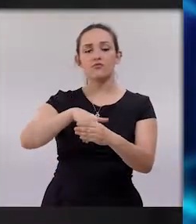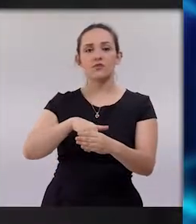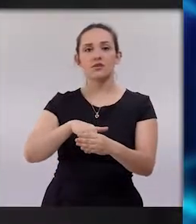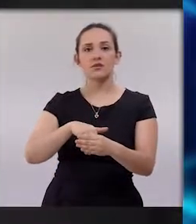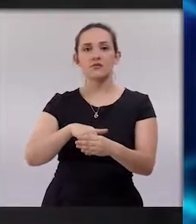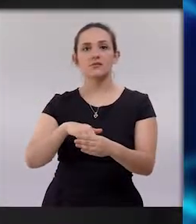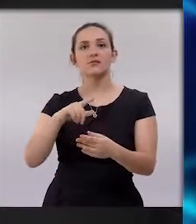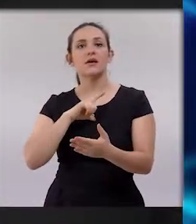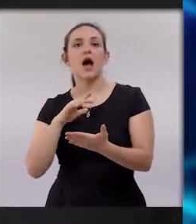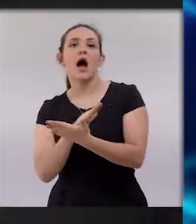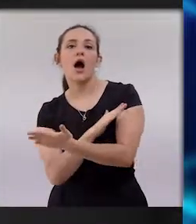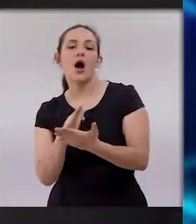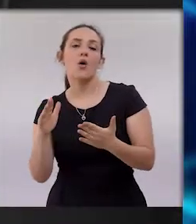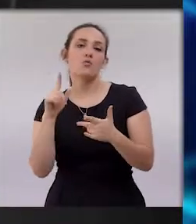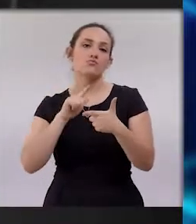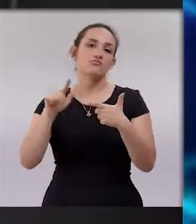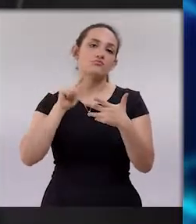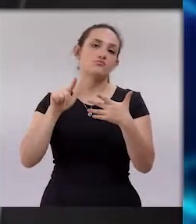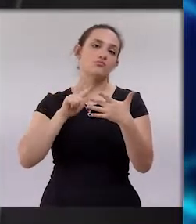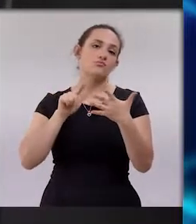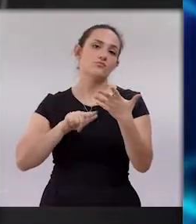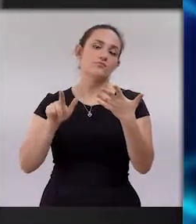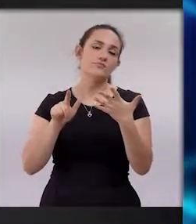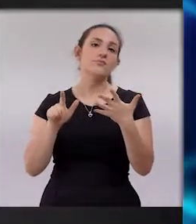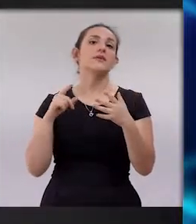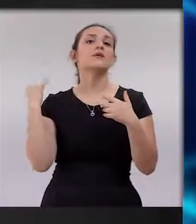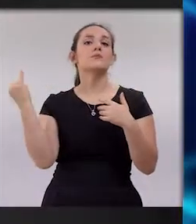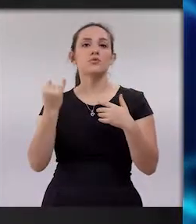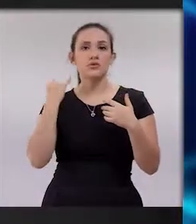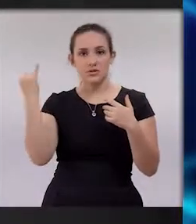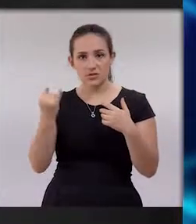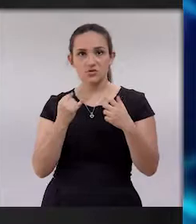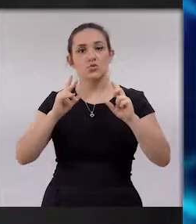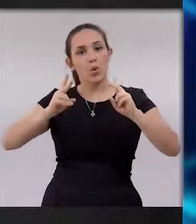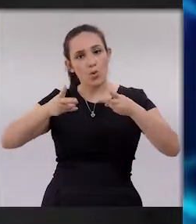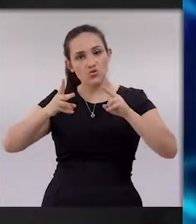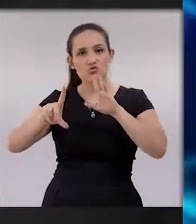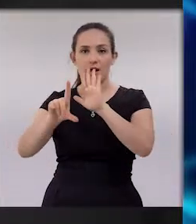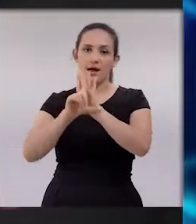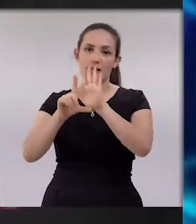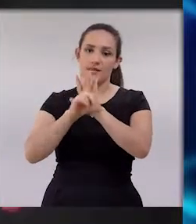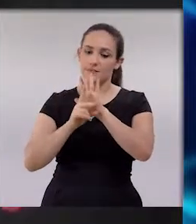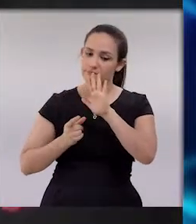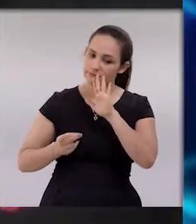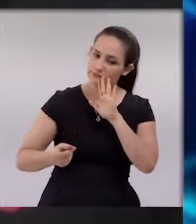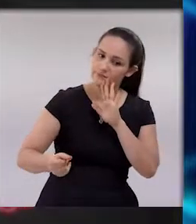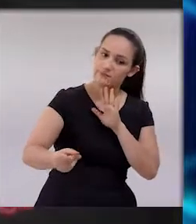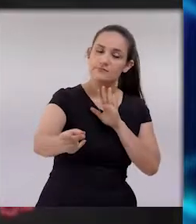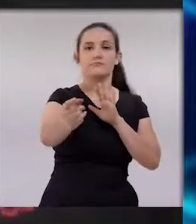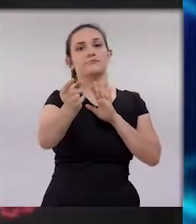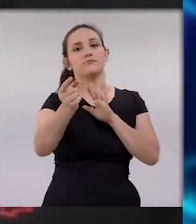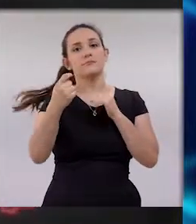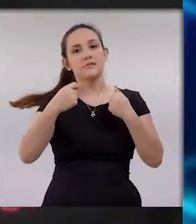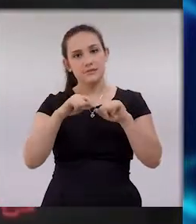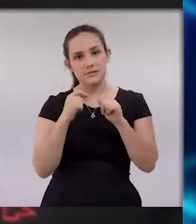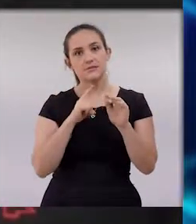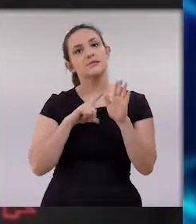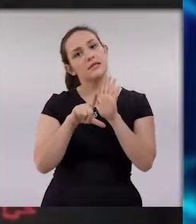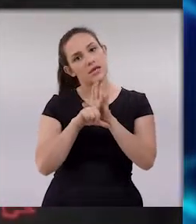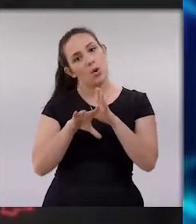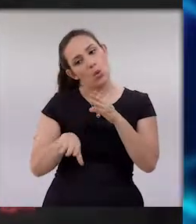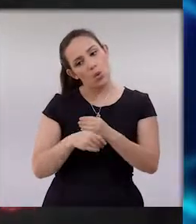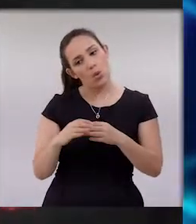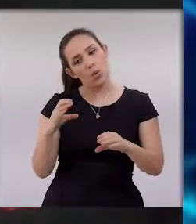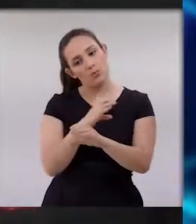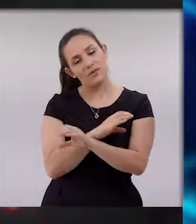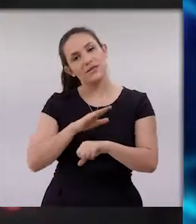Nacional com alguns itens, né, importantes e perenes para que a gente tenha uma regulamentação mais